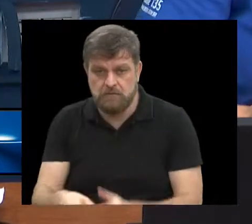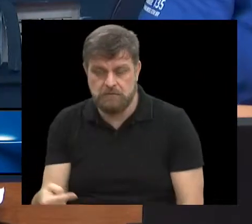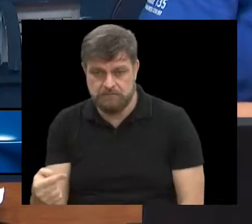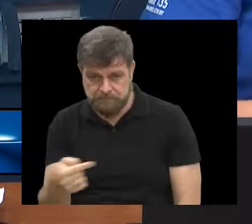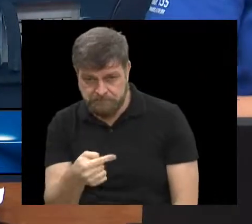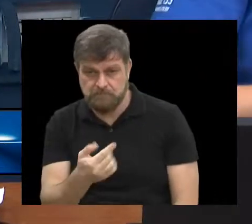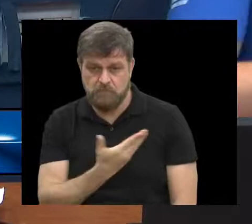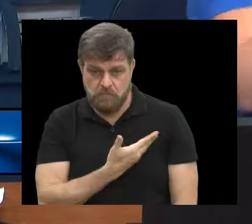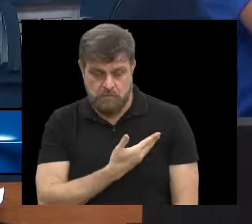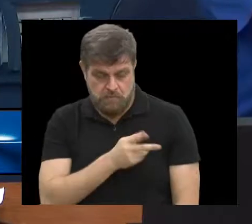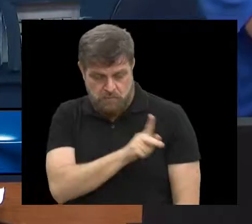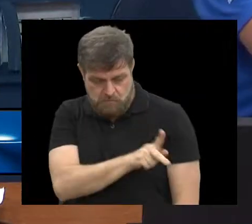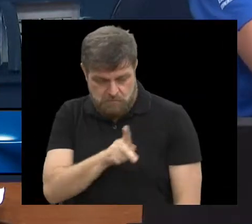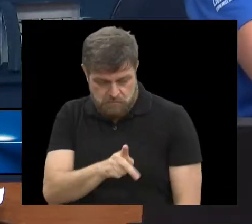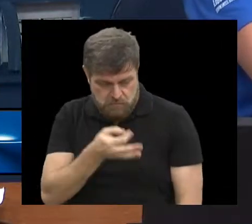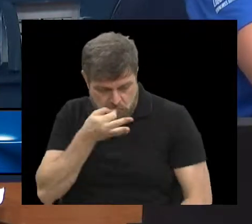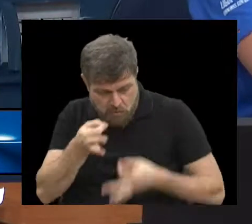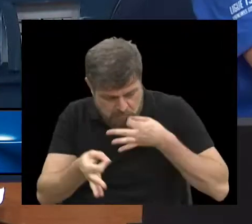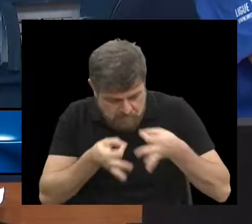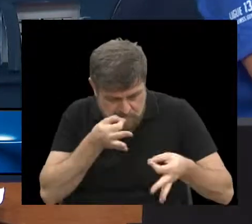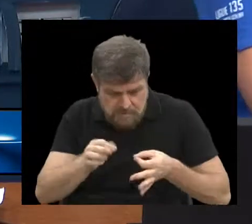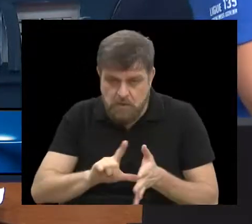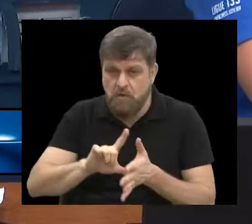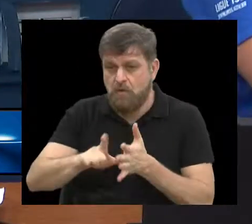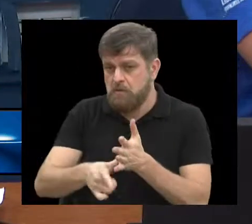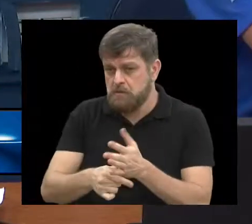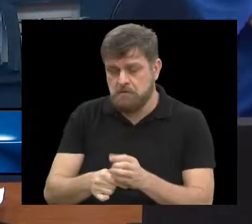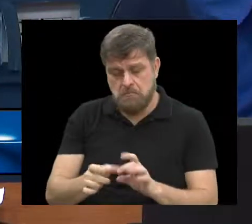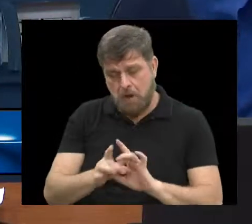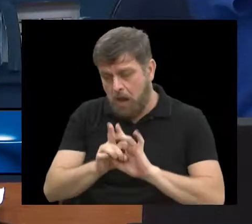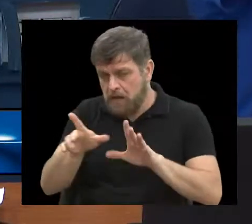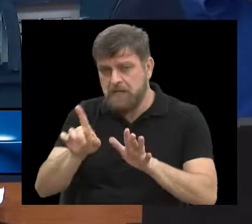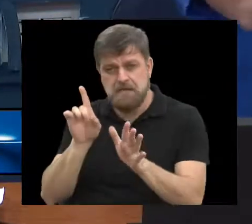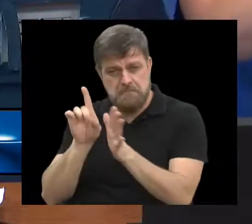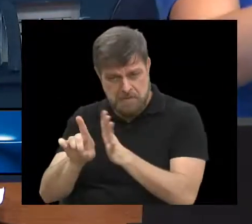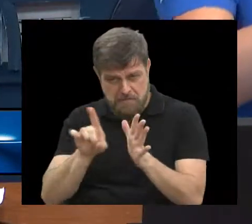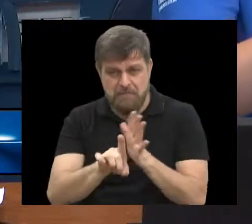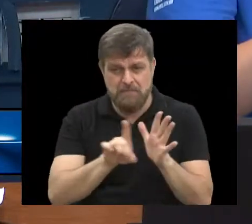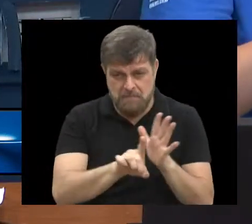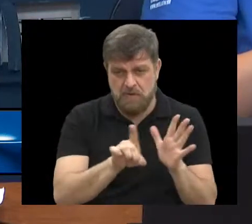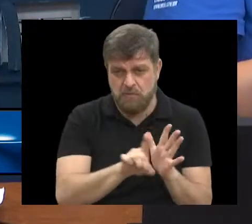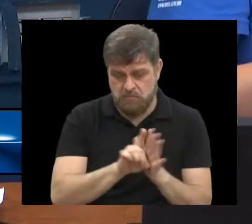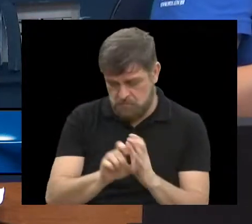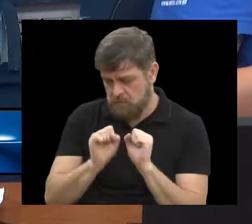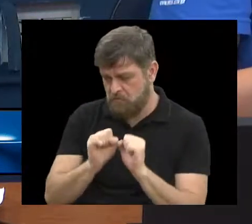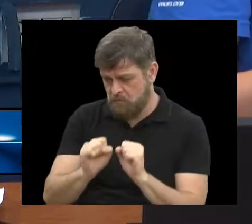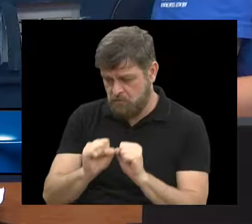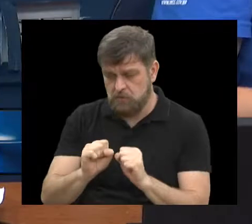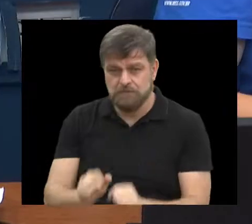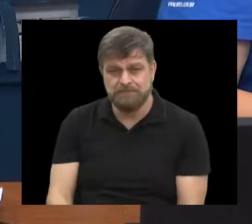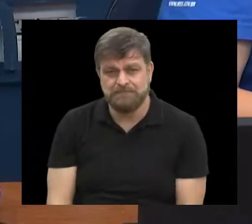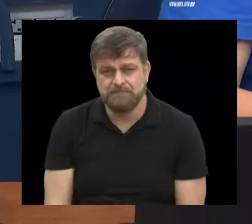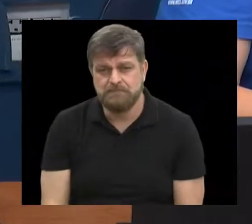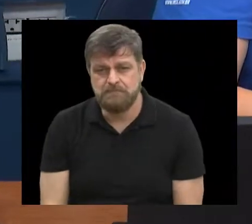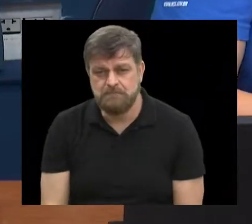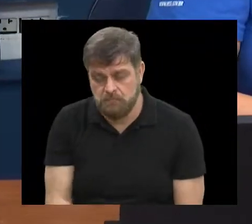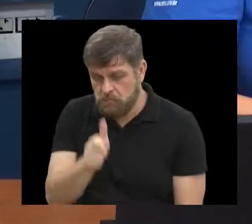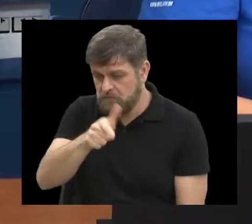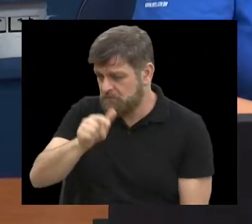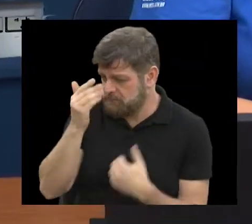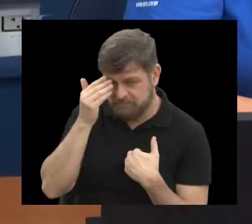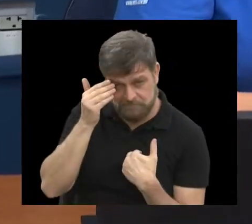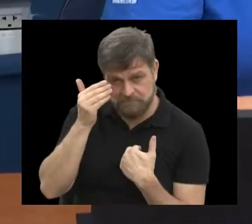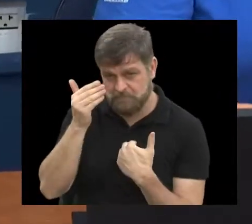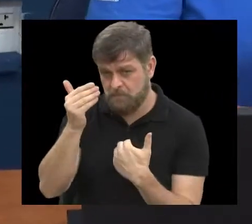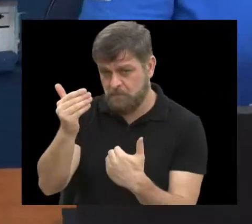nobre amigo professor Alberto, e depois eu vou abrir a palavra se alguém quiser fazer algum questionamento. Então, mais uma vez, obrigado